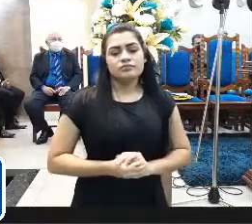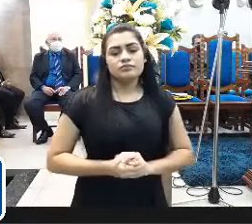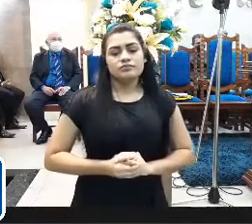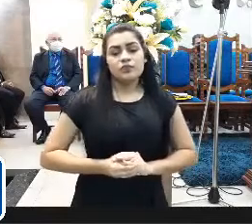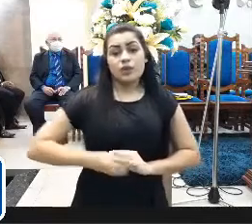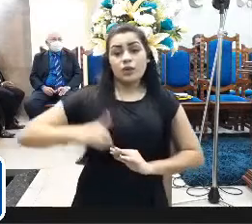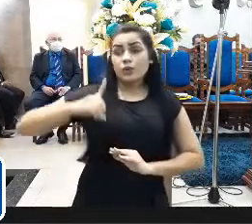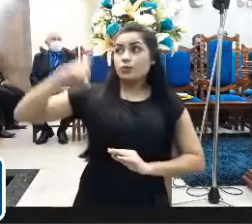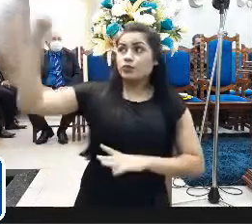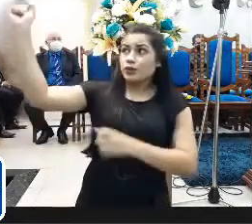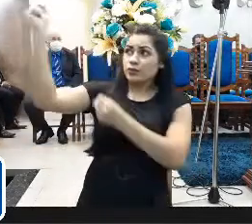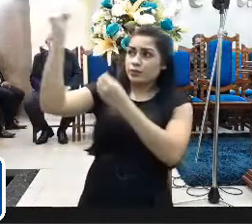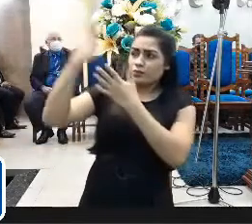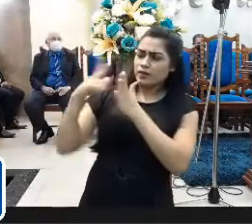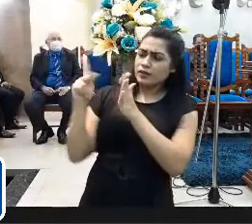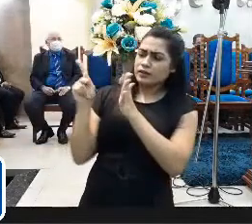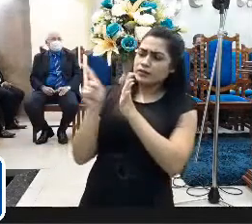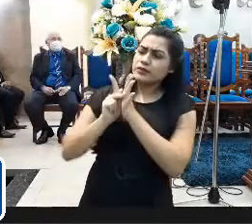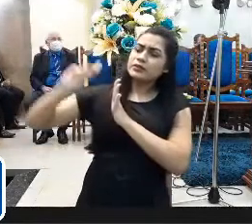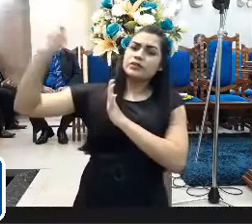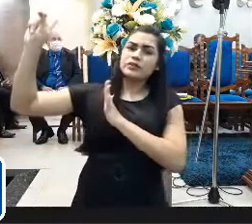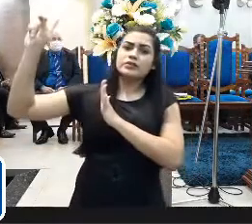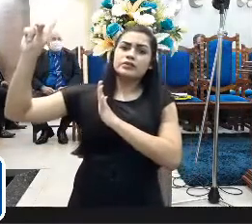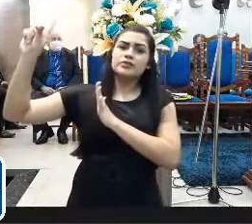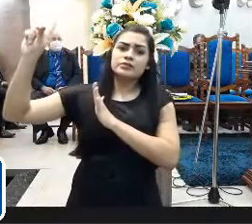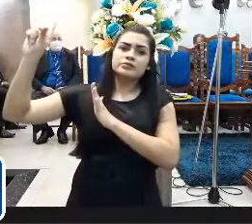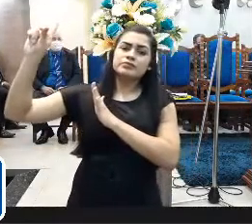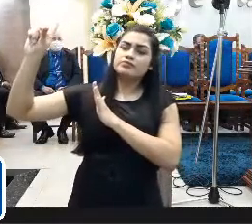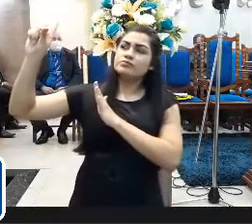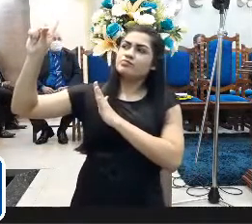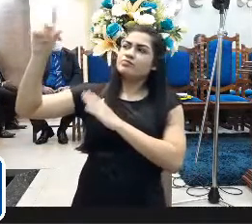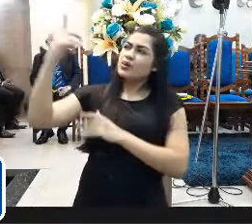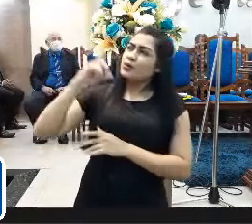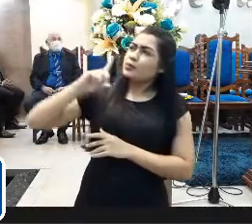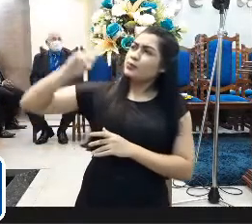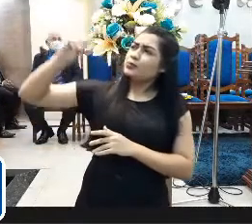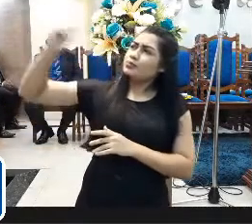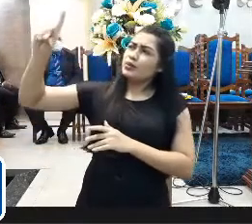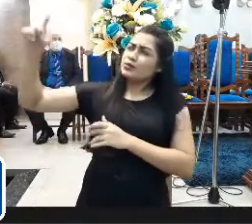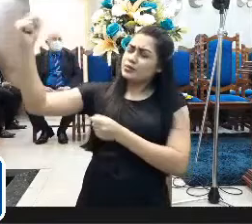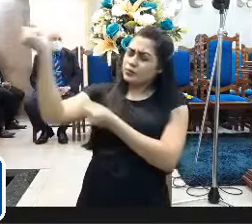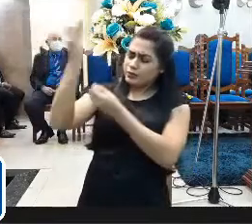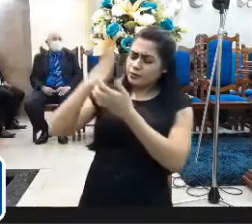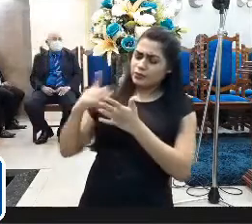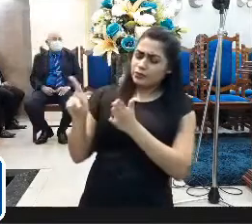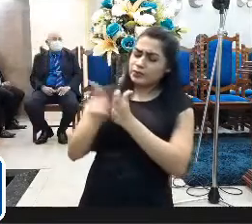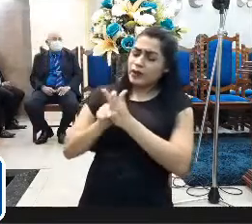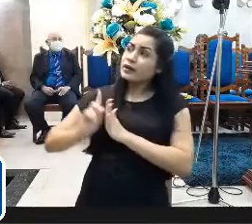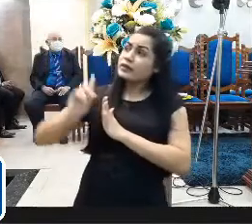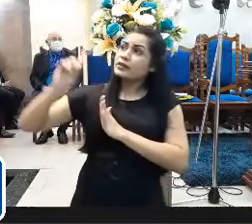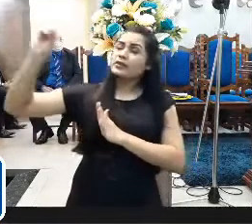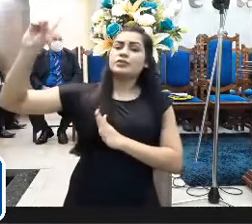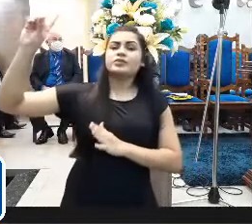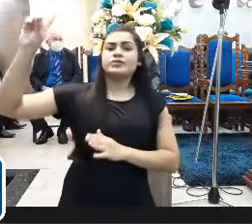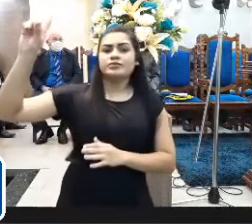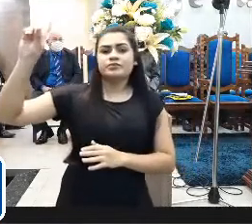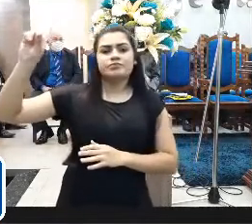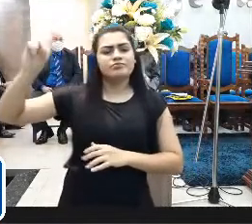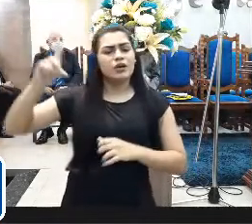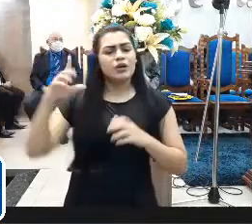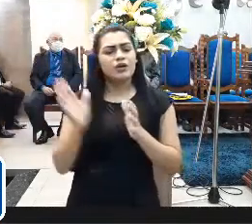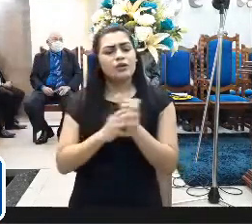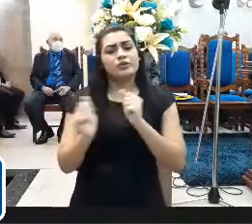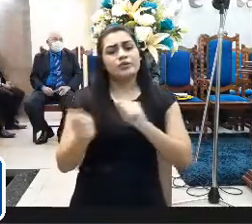O Deus de toda graça, o Deus de toda graça, o Deus de toda a graça.